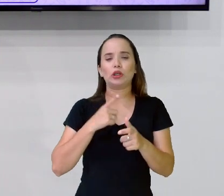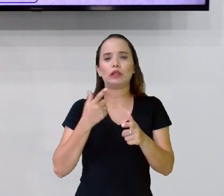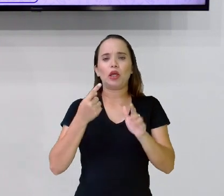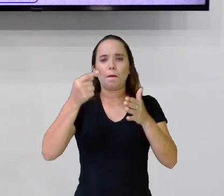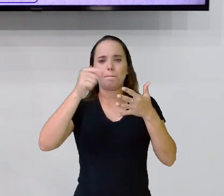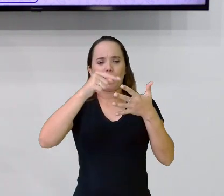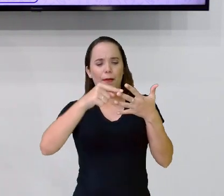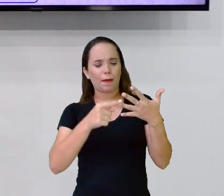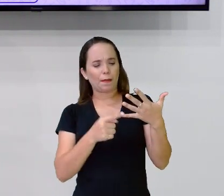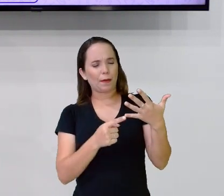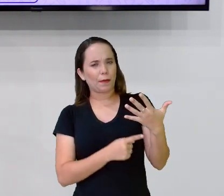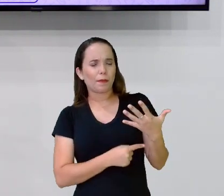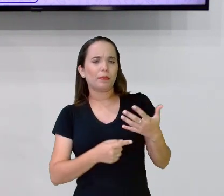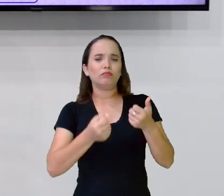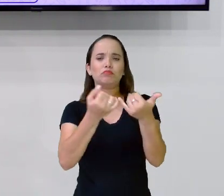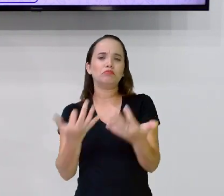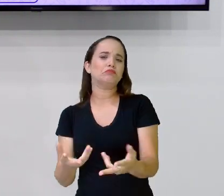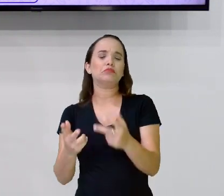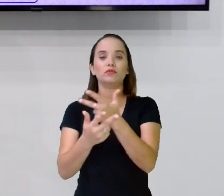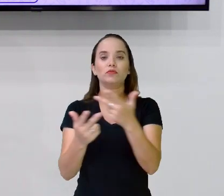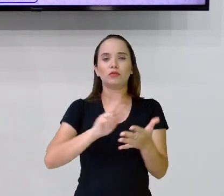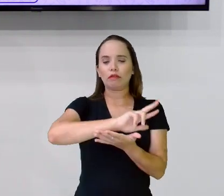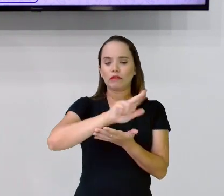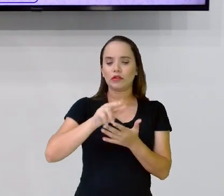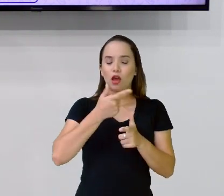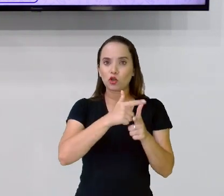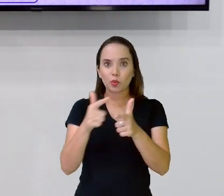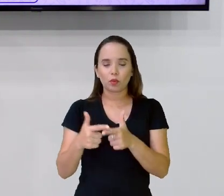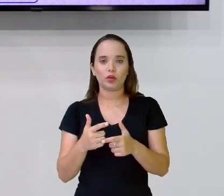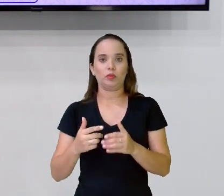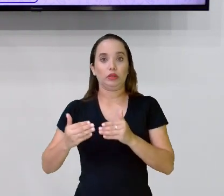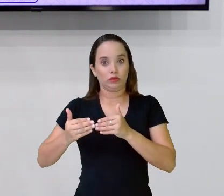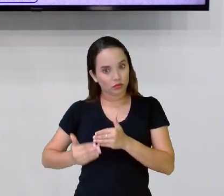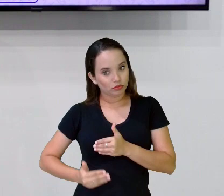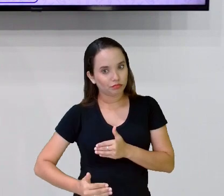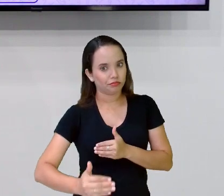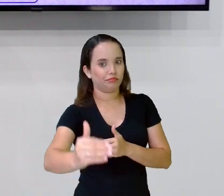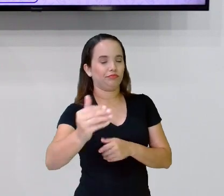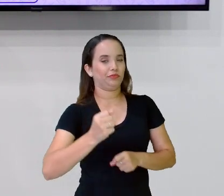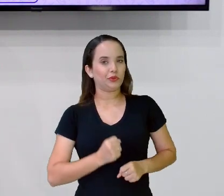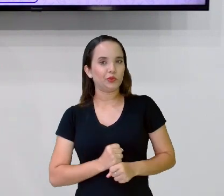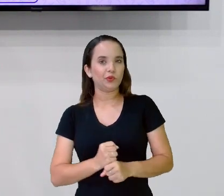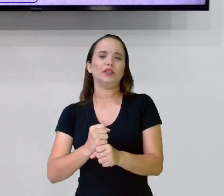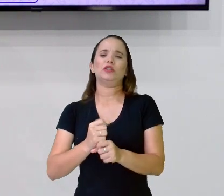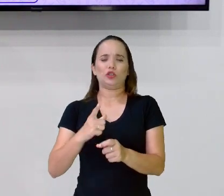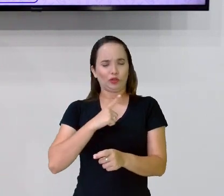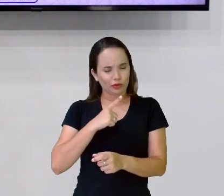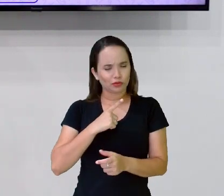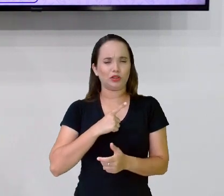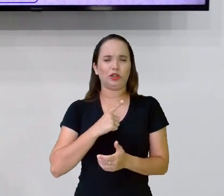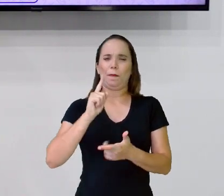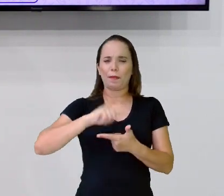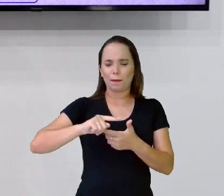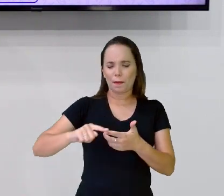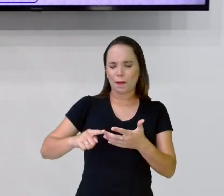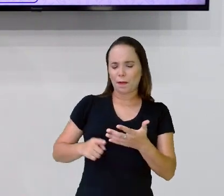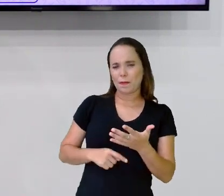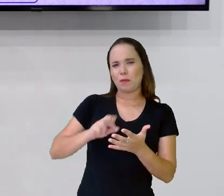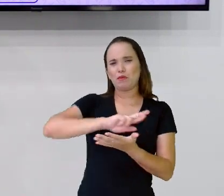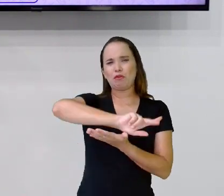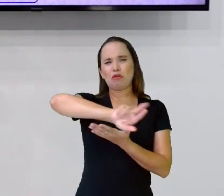vivencia. E ao longo desse ano, né, a gente vai em cada aula trabalhar aqui algumas questões, desmatamento,